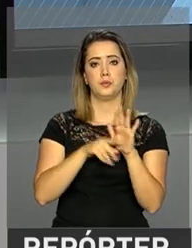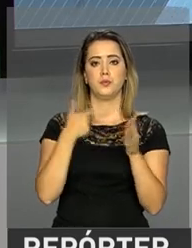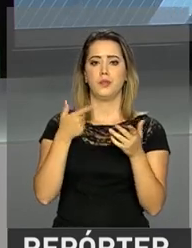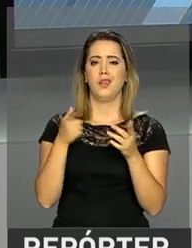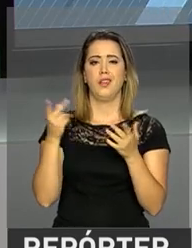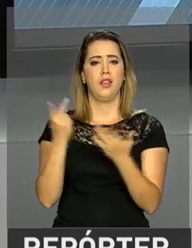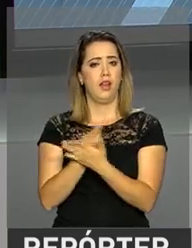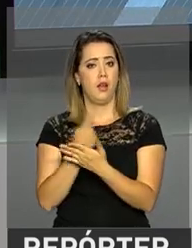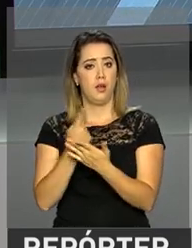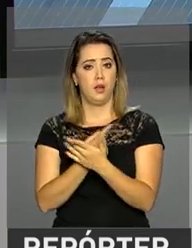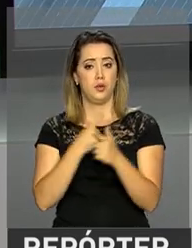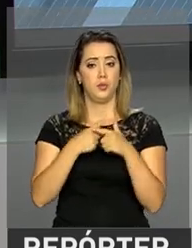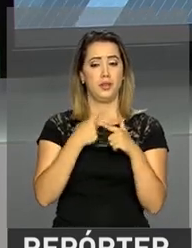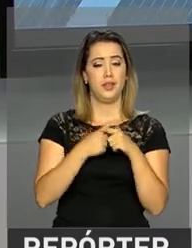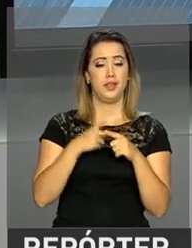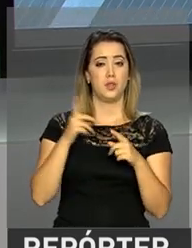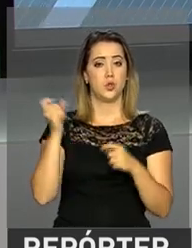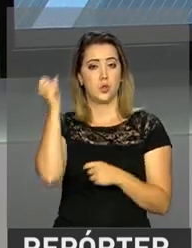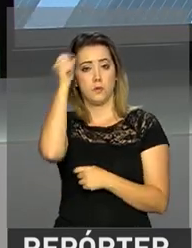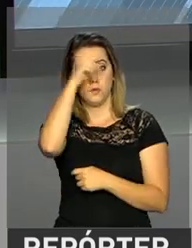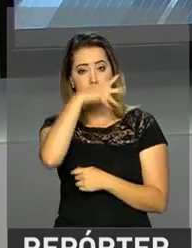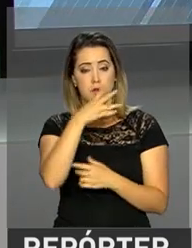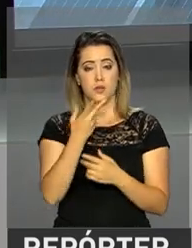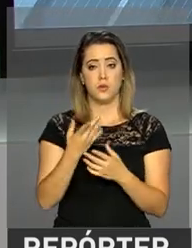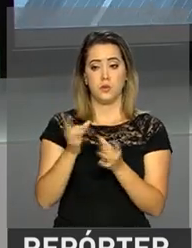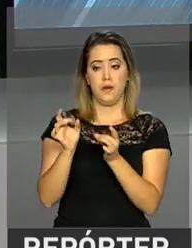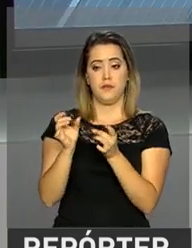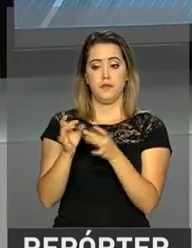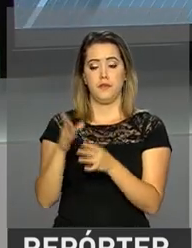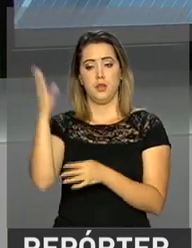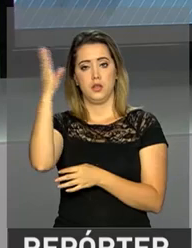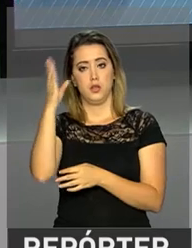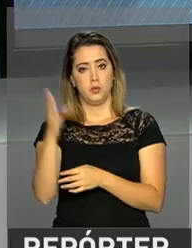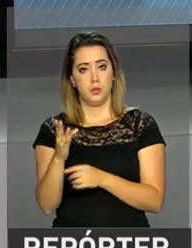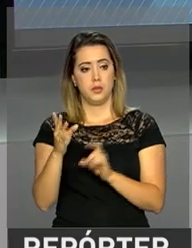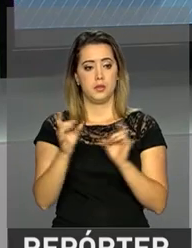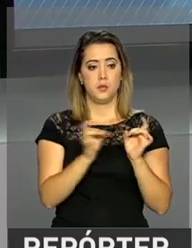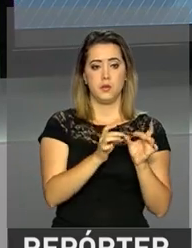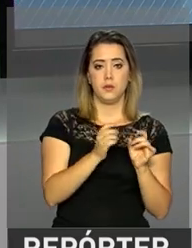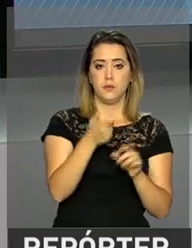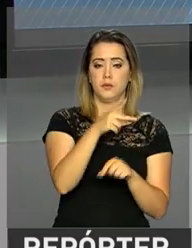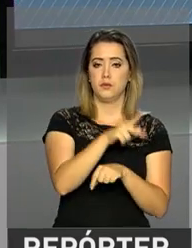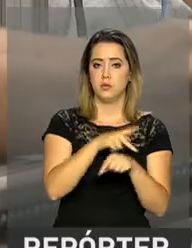tornam desleal a concorrência entre produtos nacionais e importados.